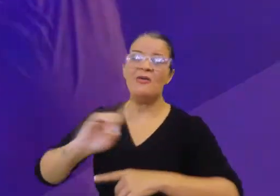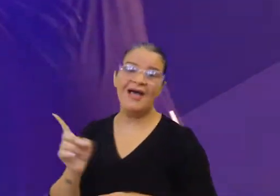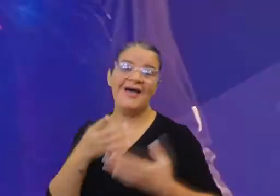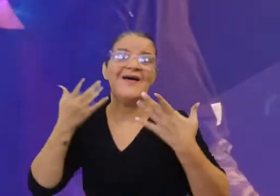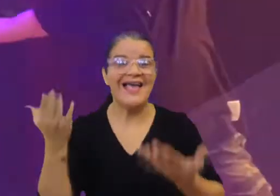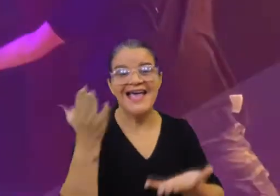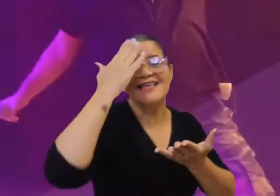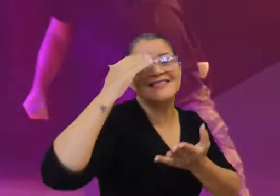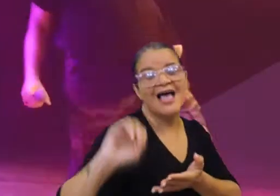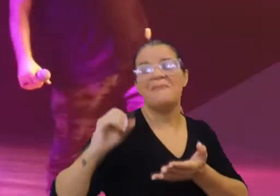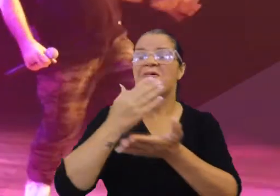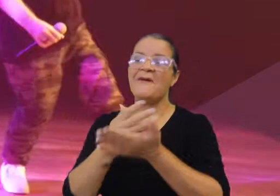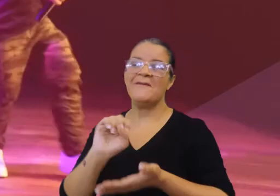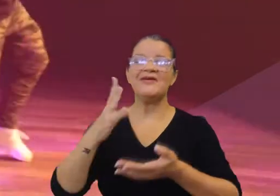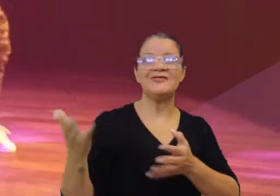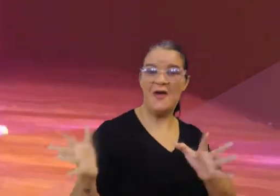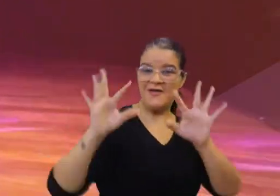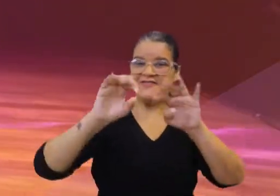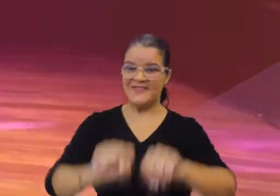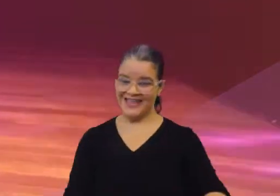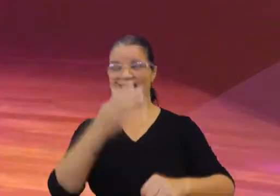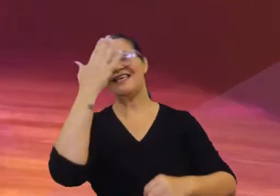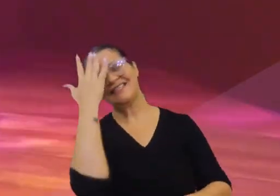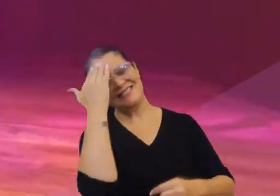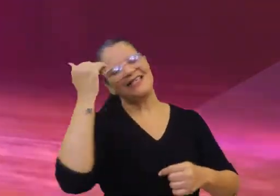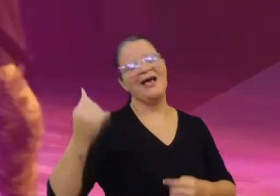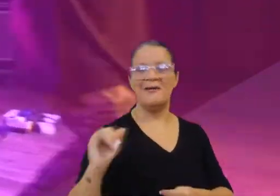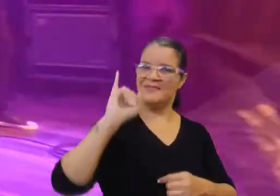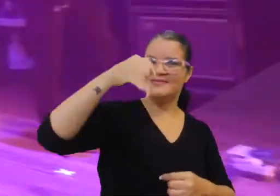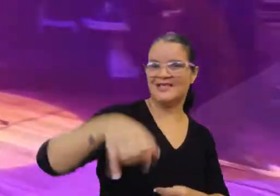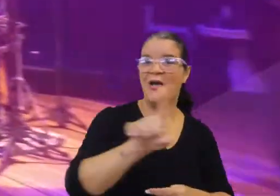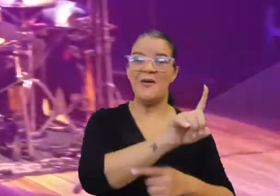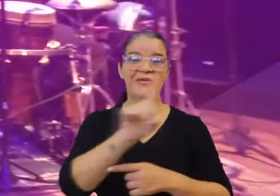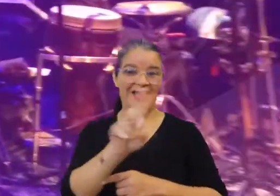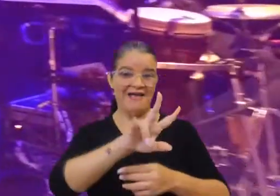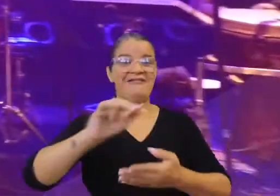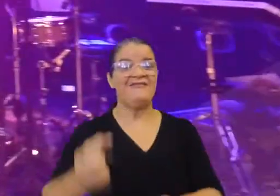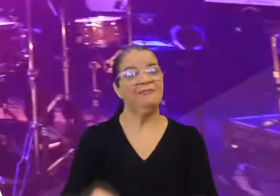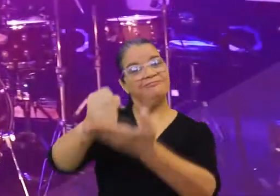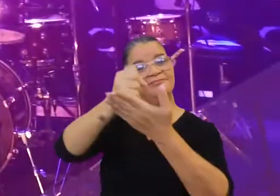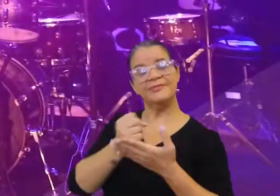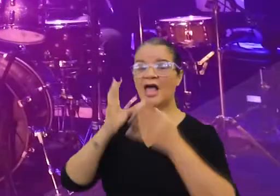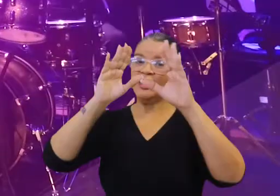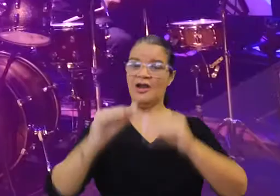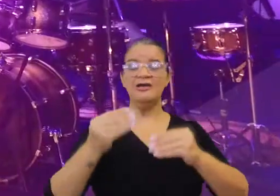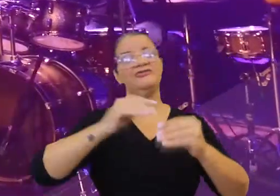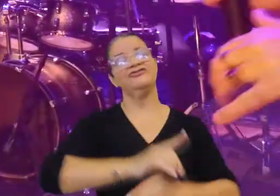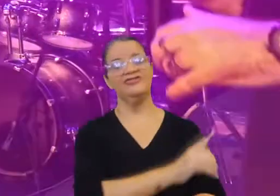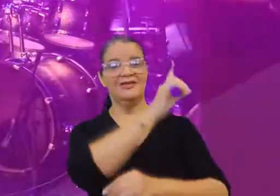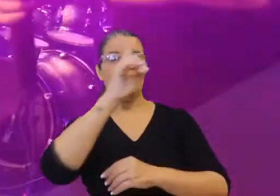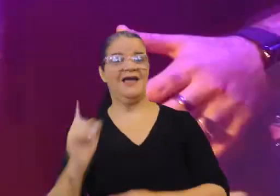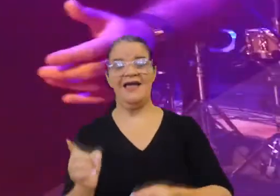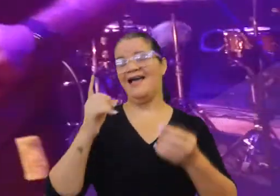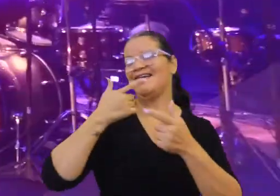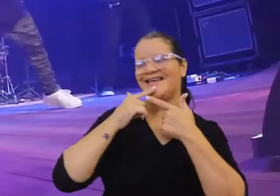Quem sabe o começo ou fim, quem sabe o sim ou não. Que vai me amparar na noite ou dia,